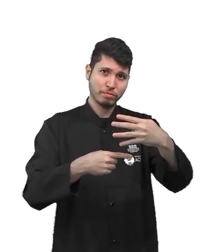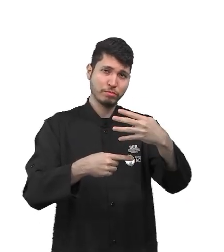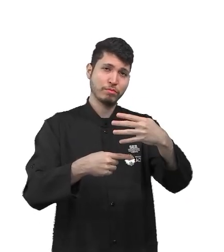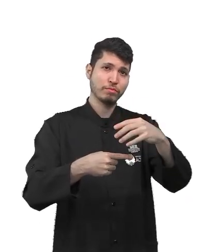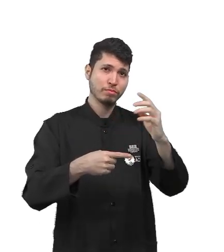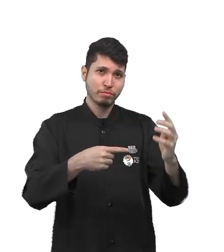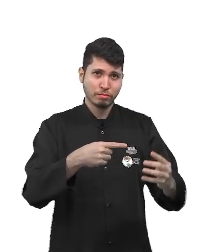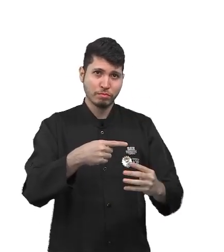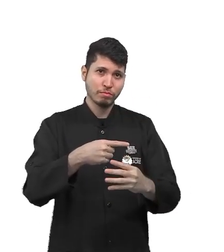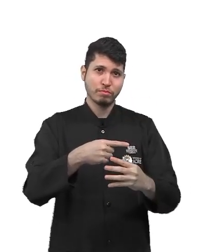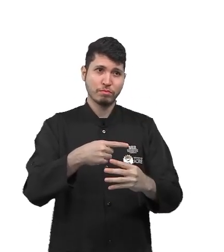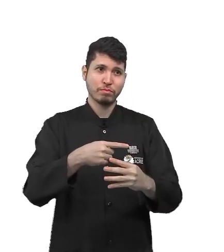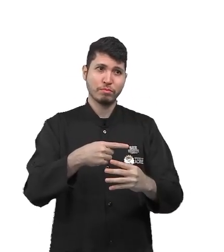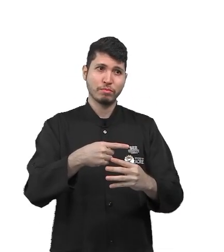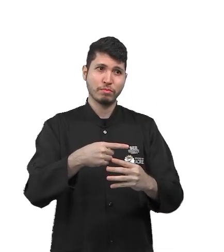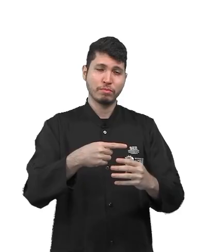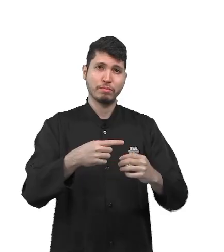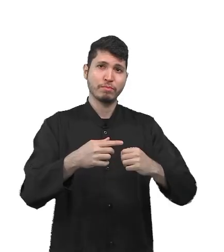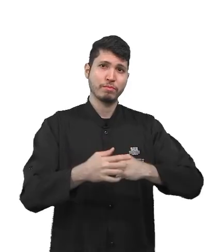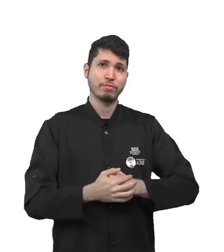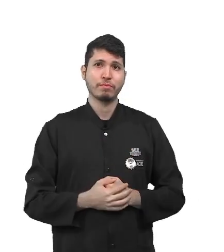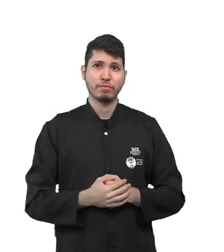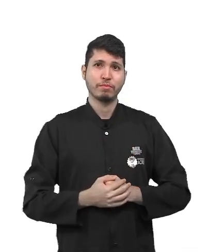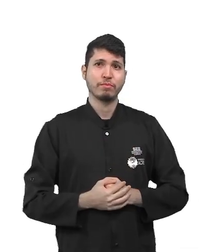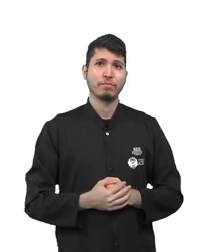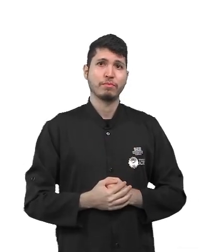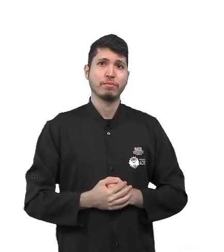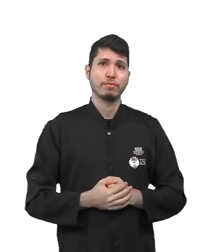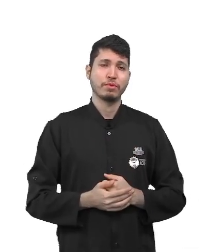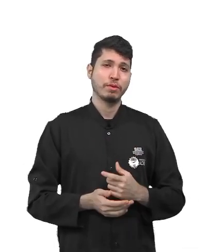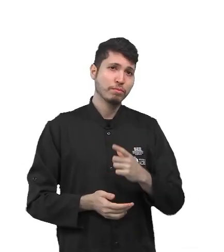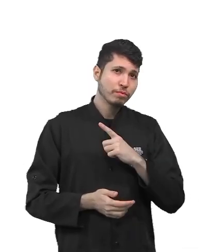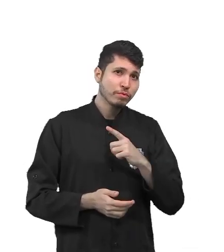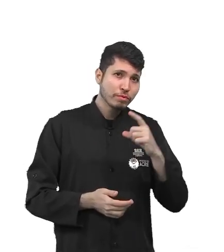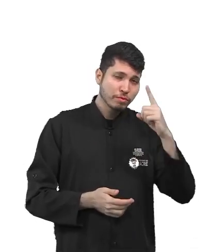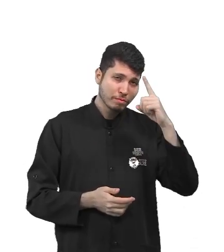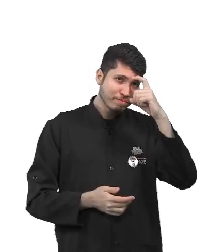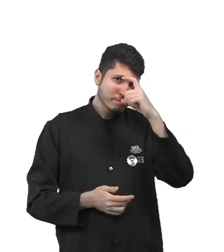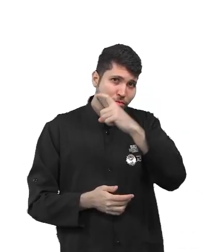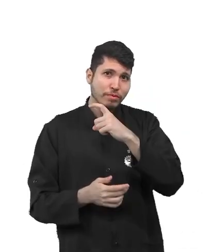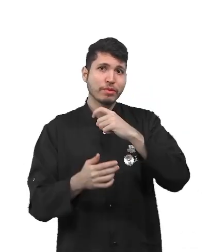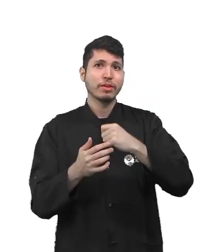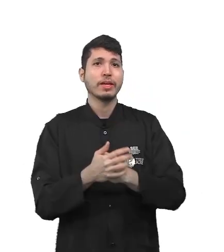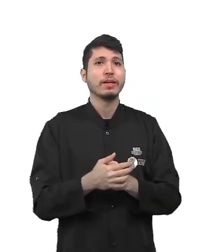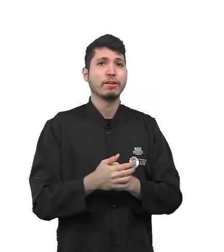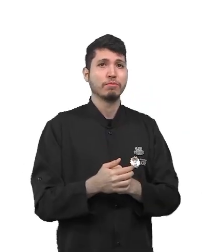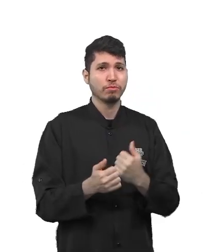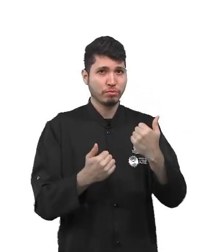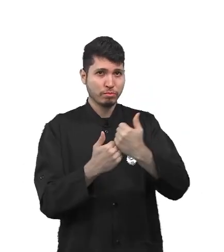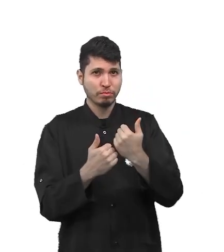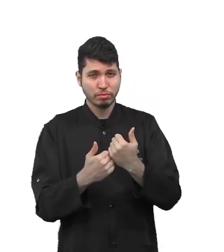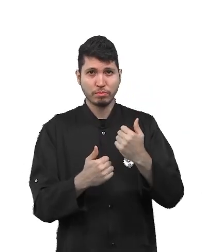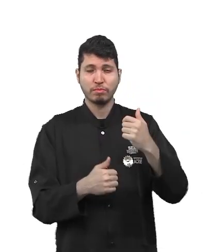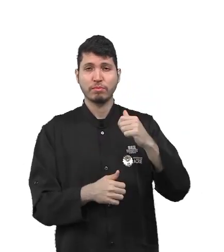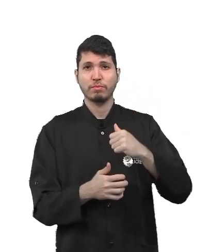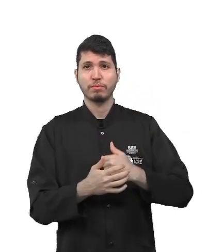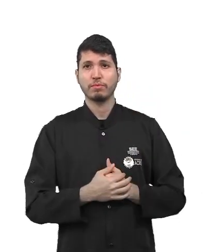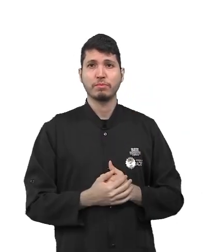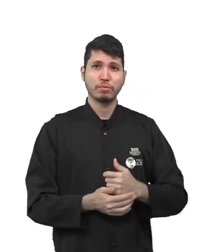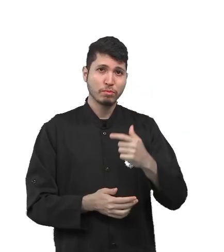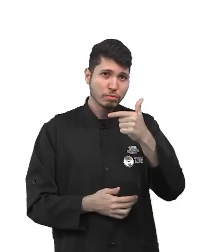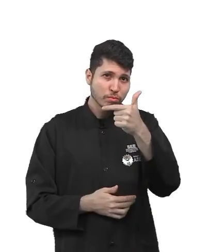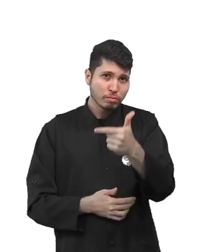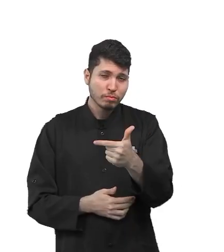mais. Dá para simplificar aqui, ó. Ah, professor, eu tenho dificuldade, então vai dividindo por 2 aqui aos poucos. Então eu vou ter 72 dividido por